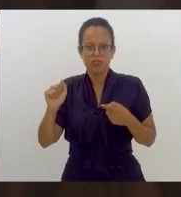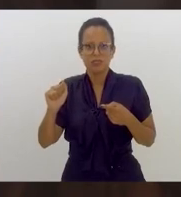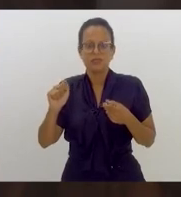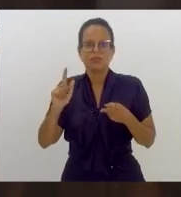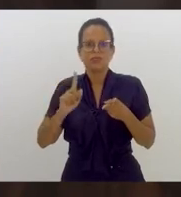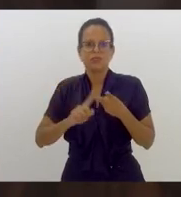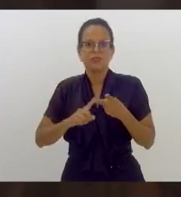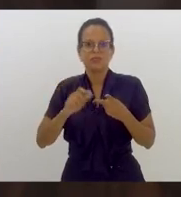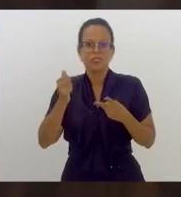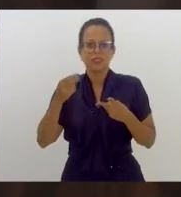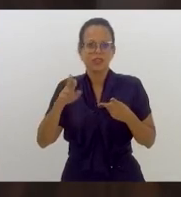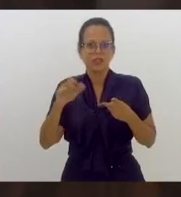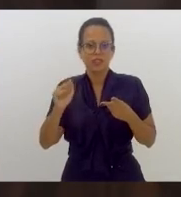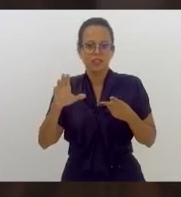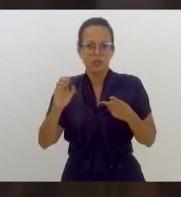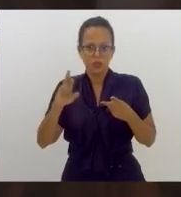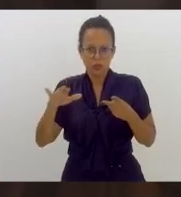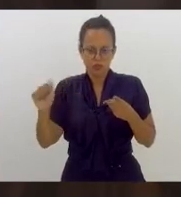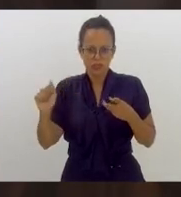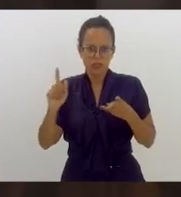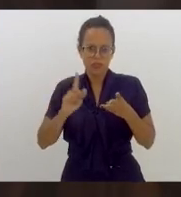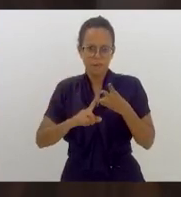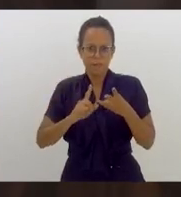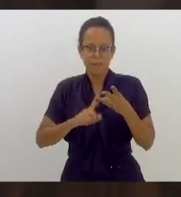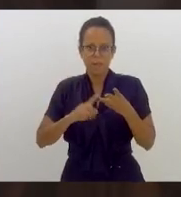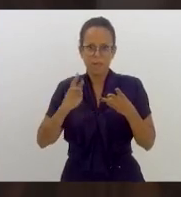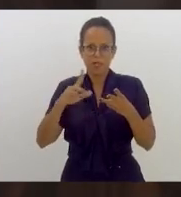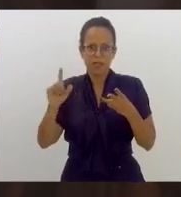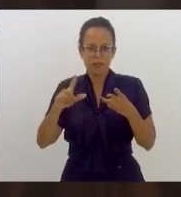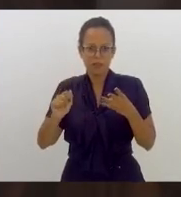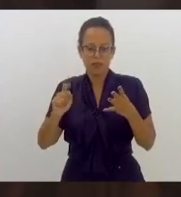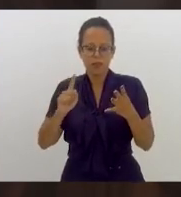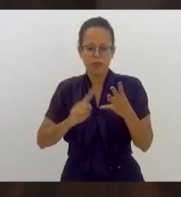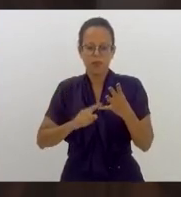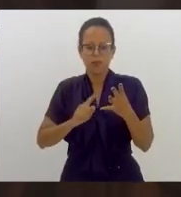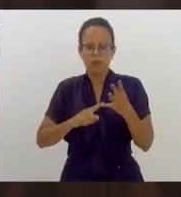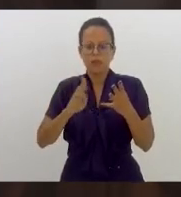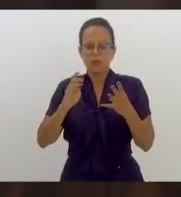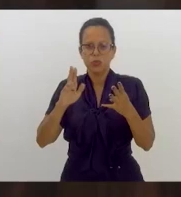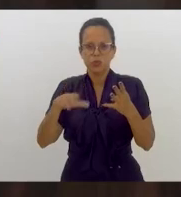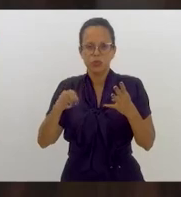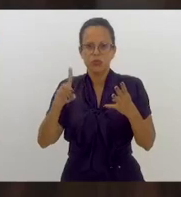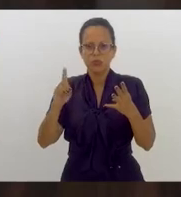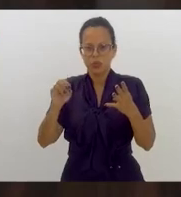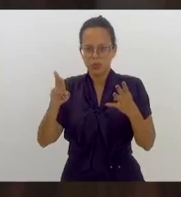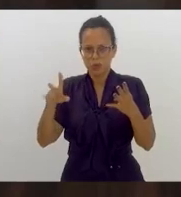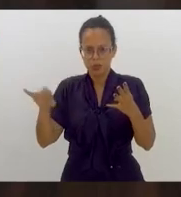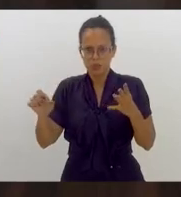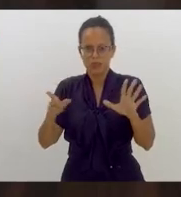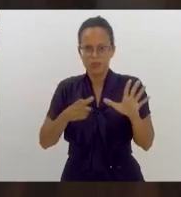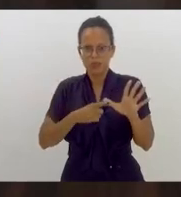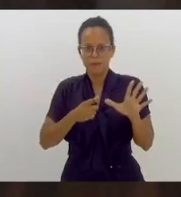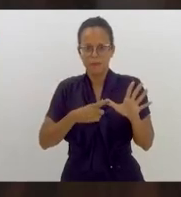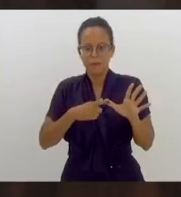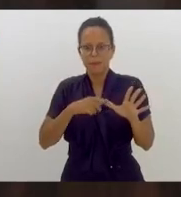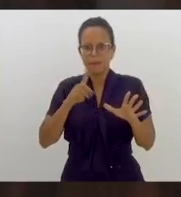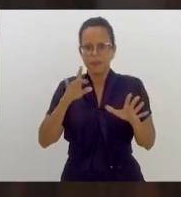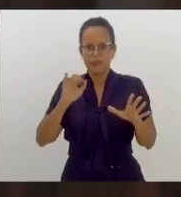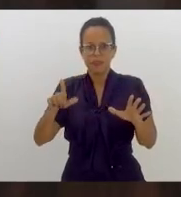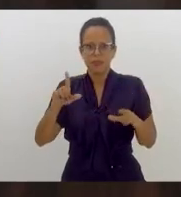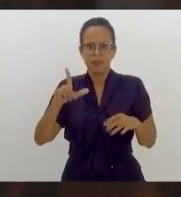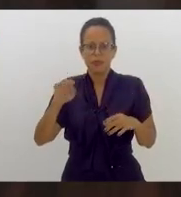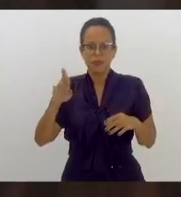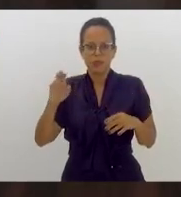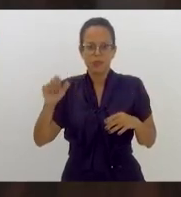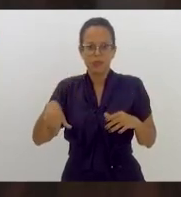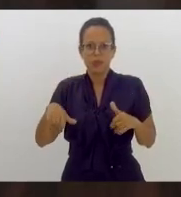deputado André Correia, deputado Brazão, deputado Bruno Dauaire, Daniel Librelon,